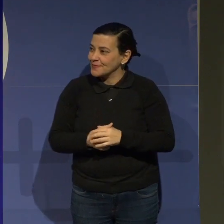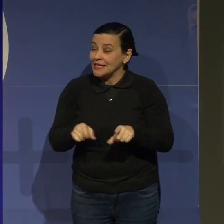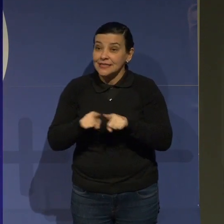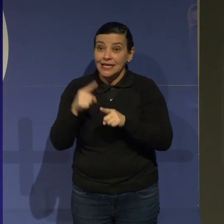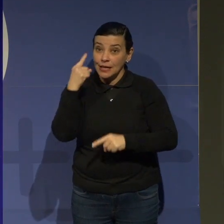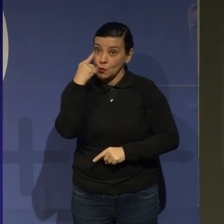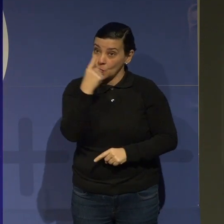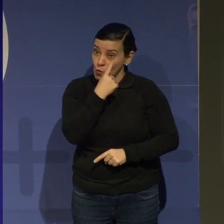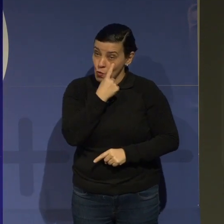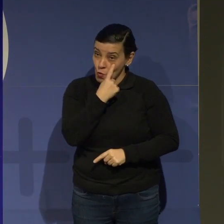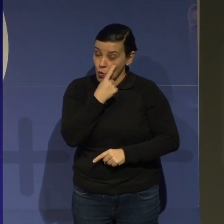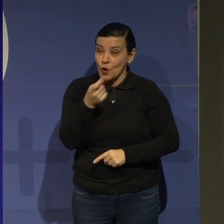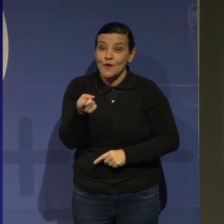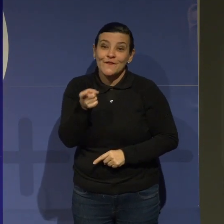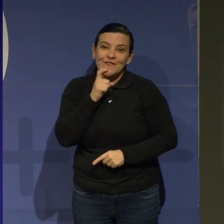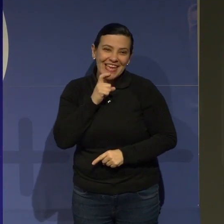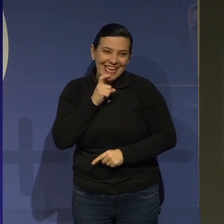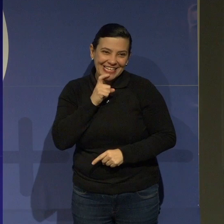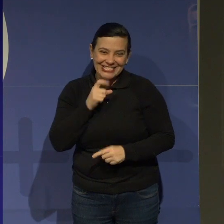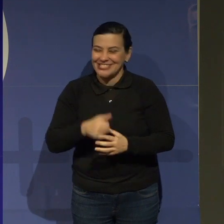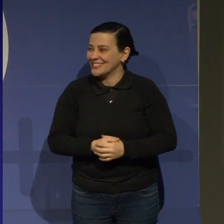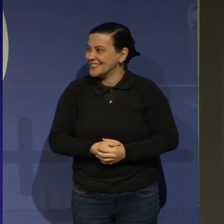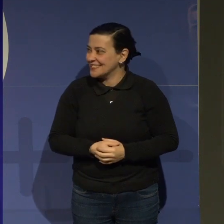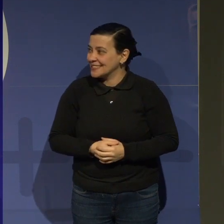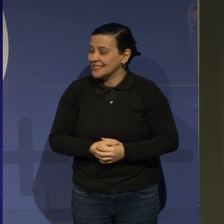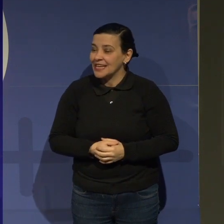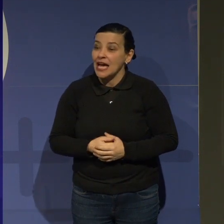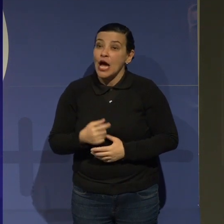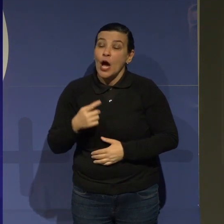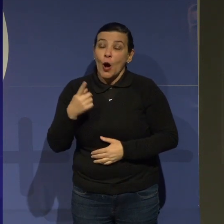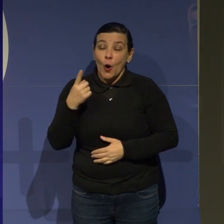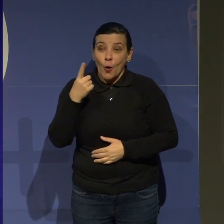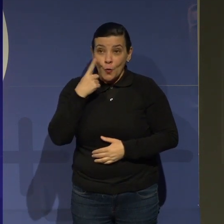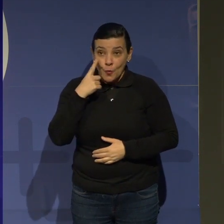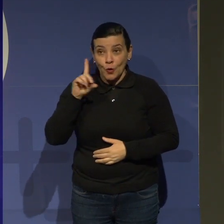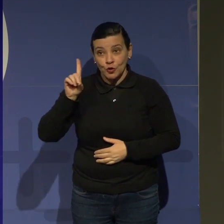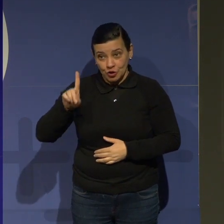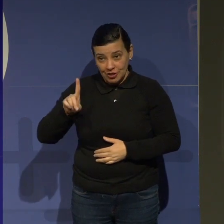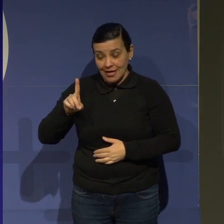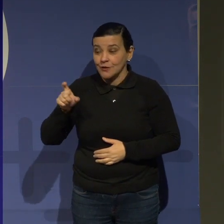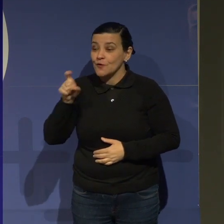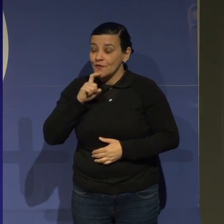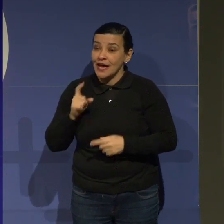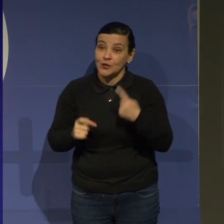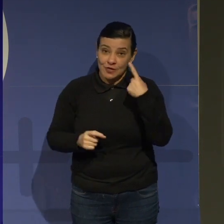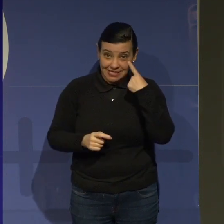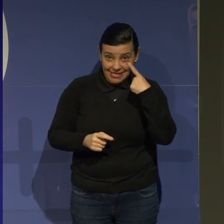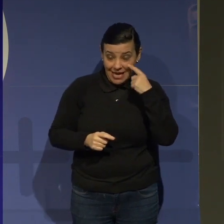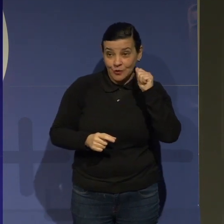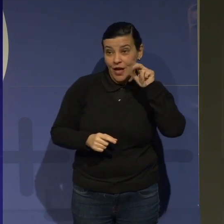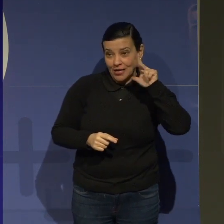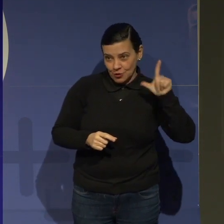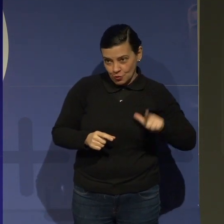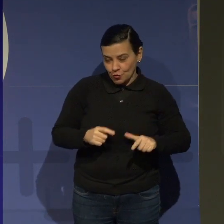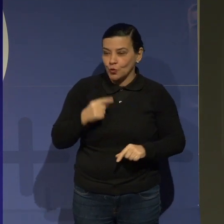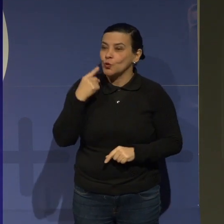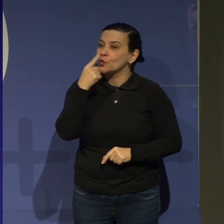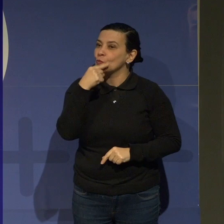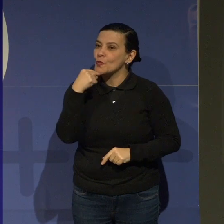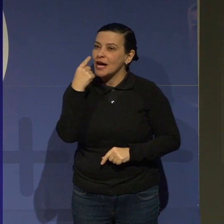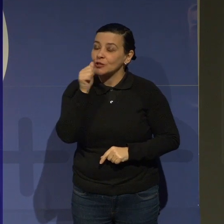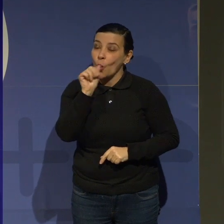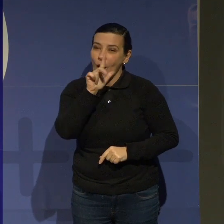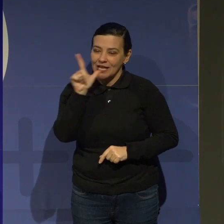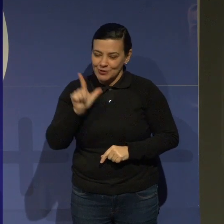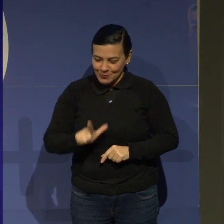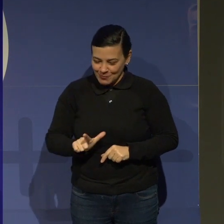olho verde, não, o olho verde é ótimo. Eu tenho o olho direito verde e o esquerdo azul. Estou usando batom